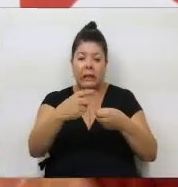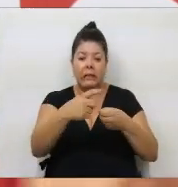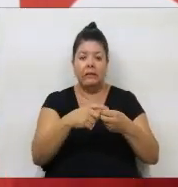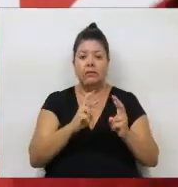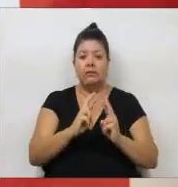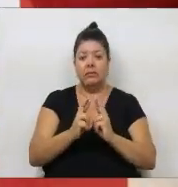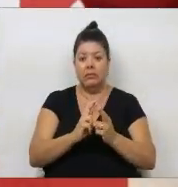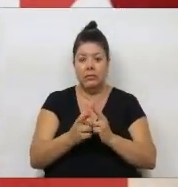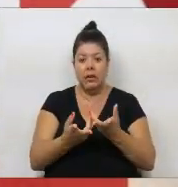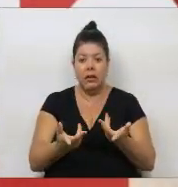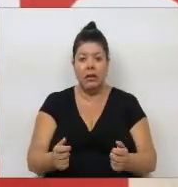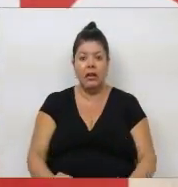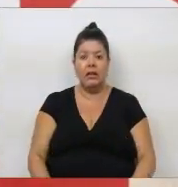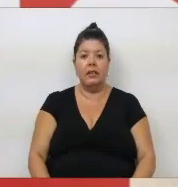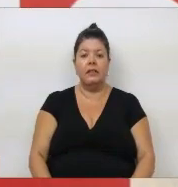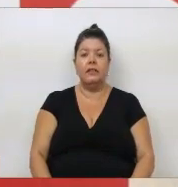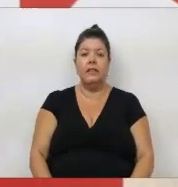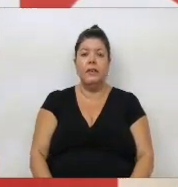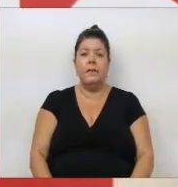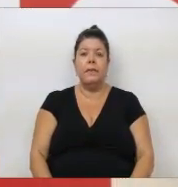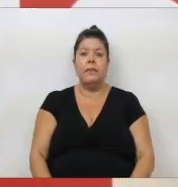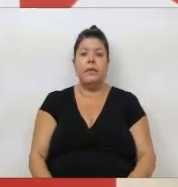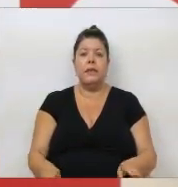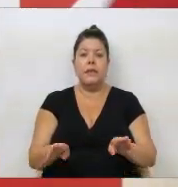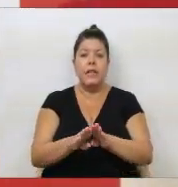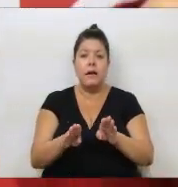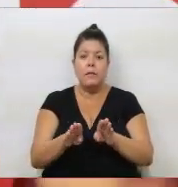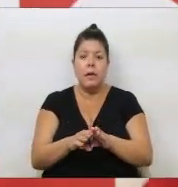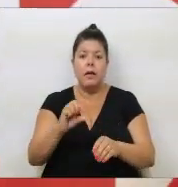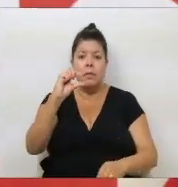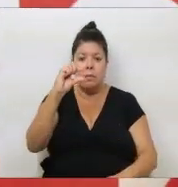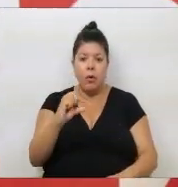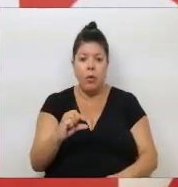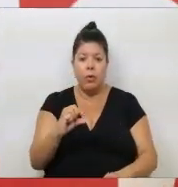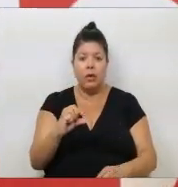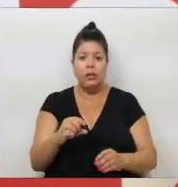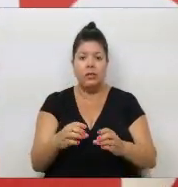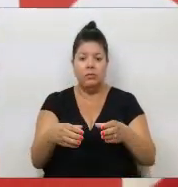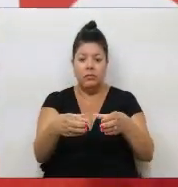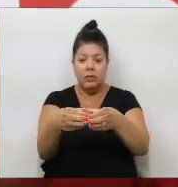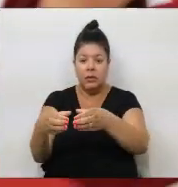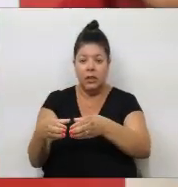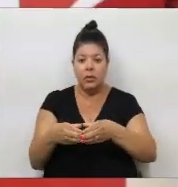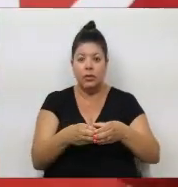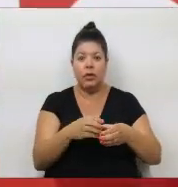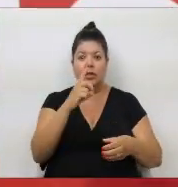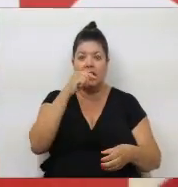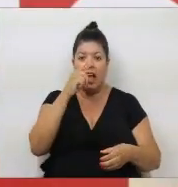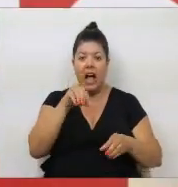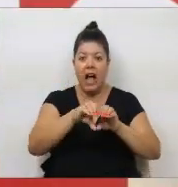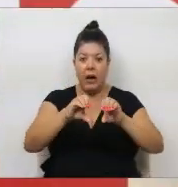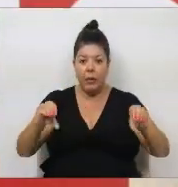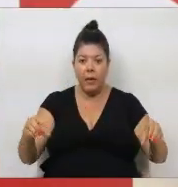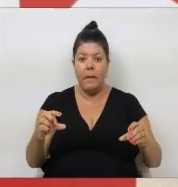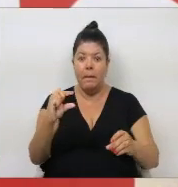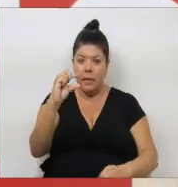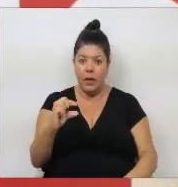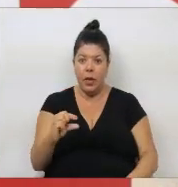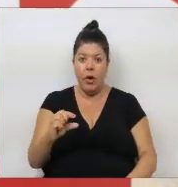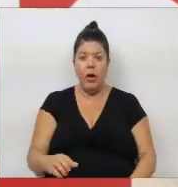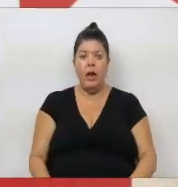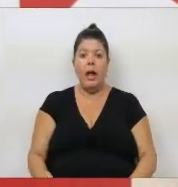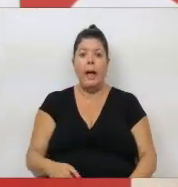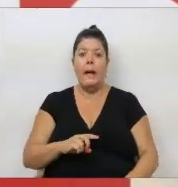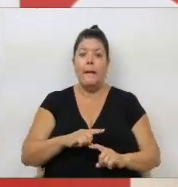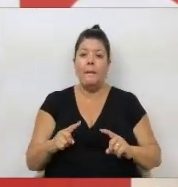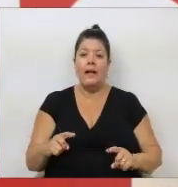de redes, de estações ou mini-estações ou estações maiores de tratamento, mas que a população conheça e saiba como